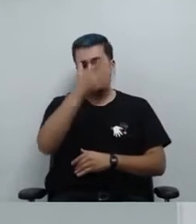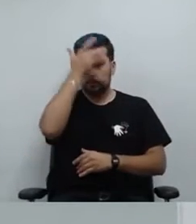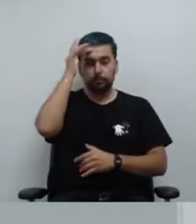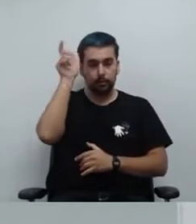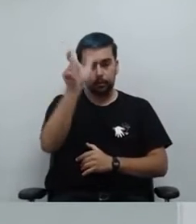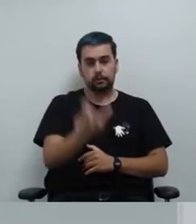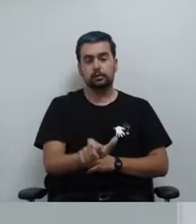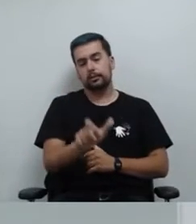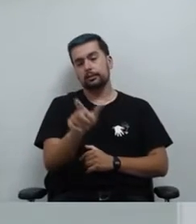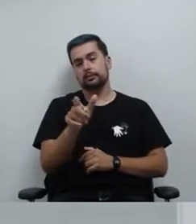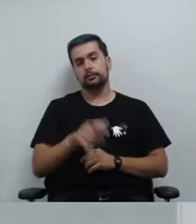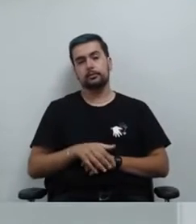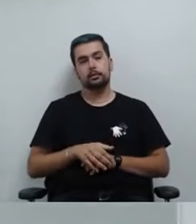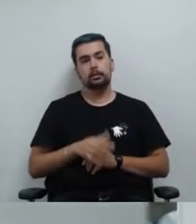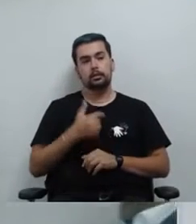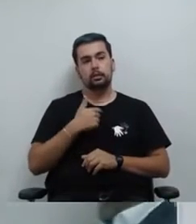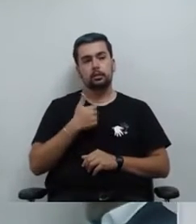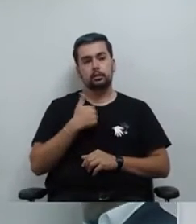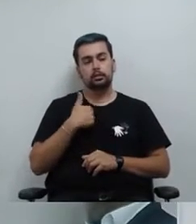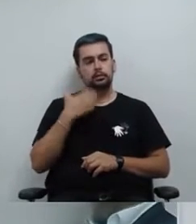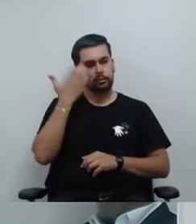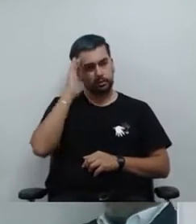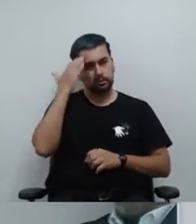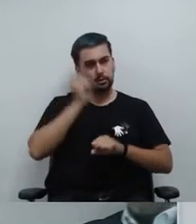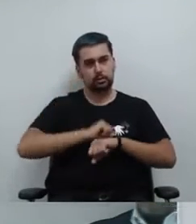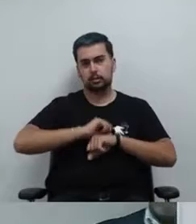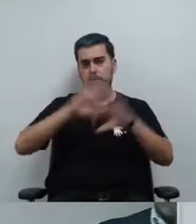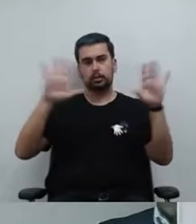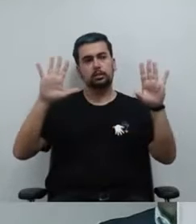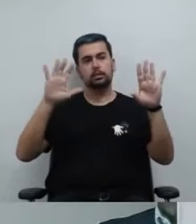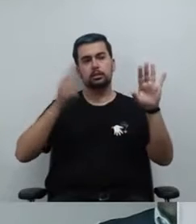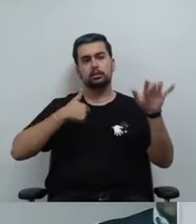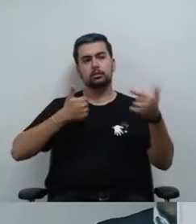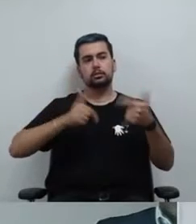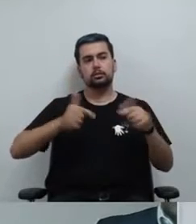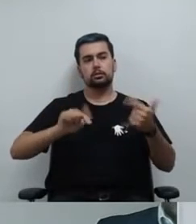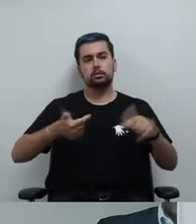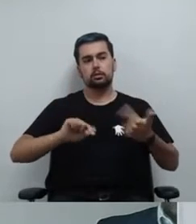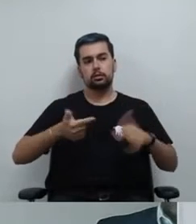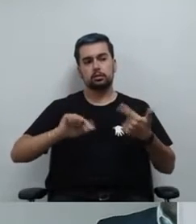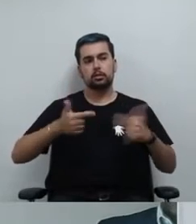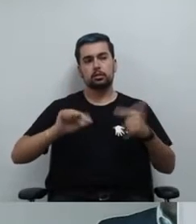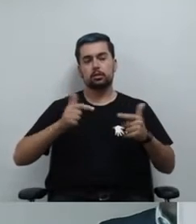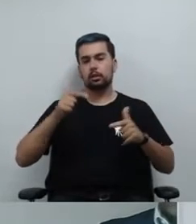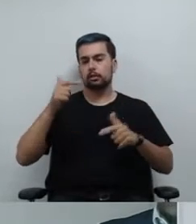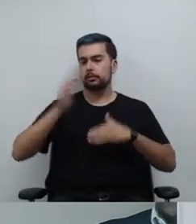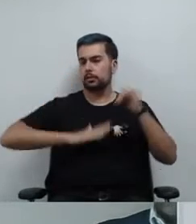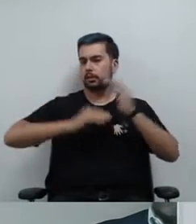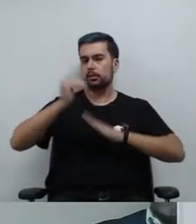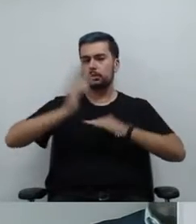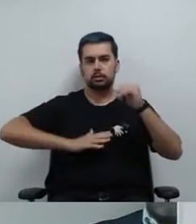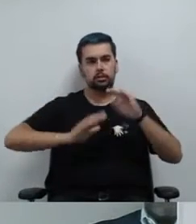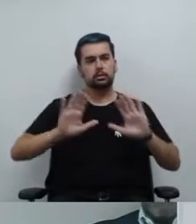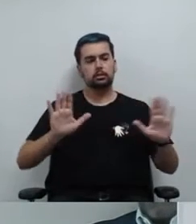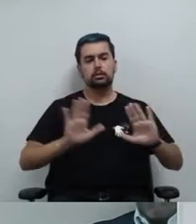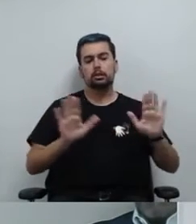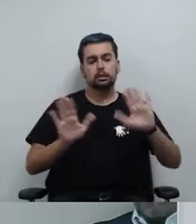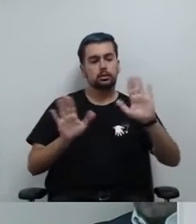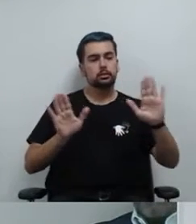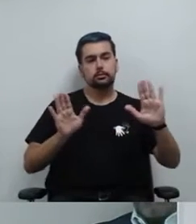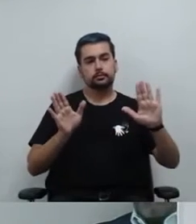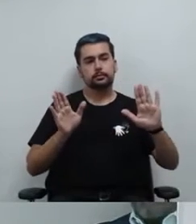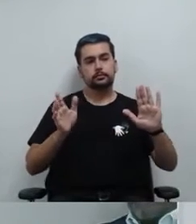dele. Eu acho que esclareceu, não só a mim, eu não tenho nenhuma prática, né? Nenhum